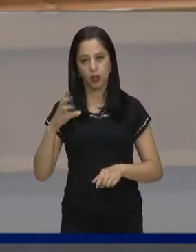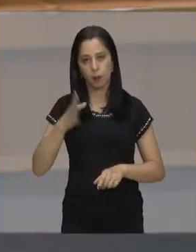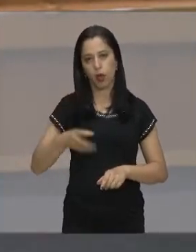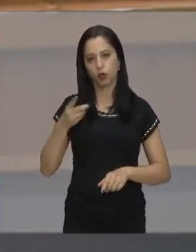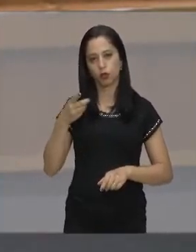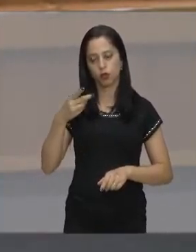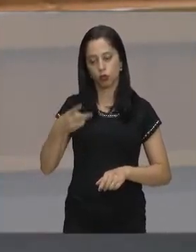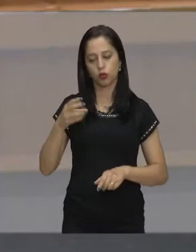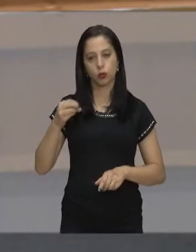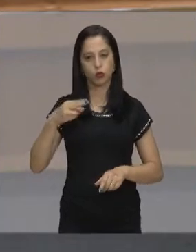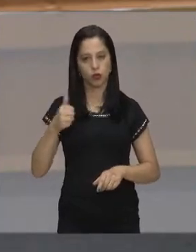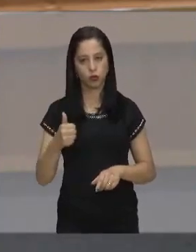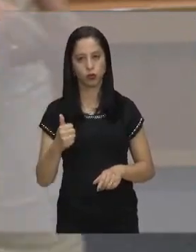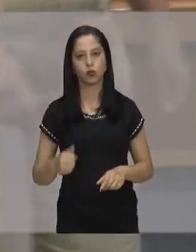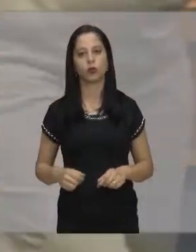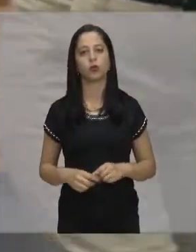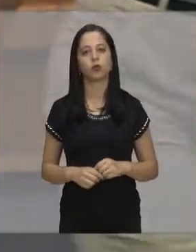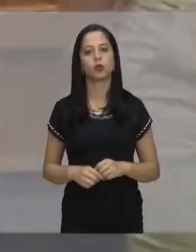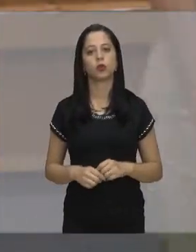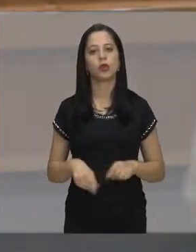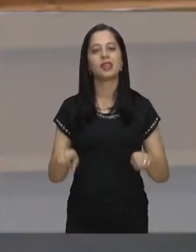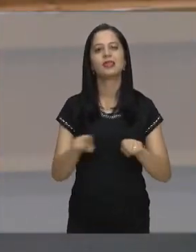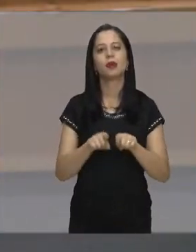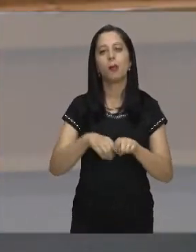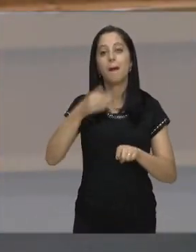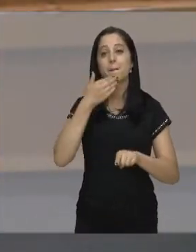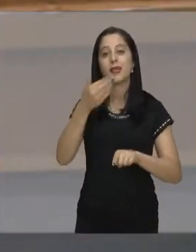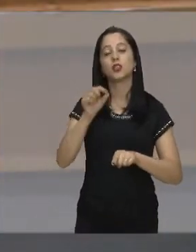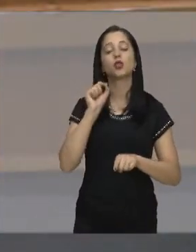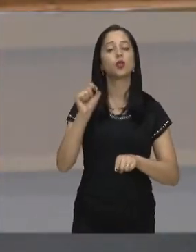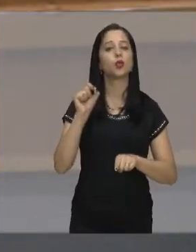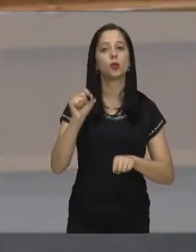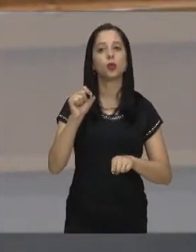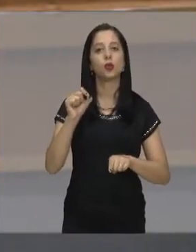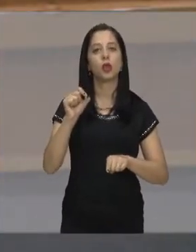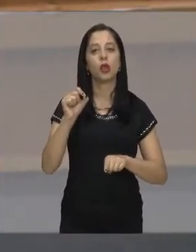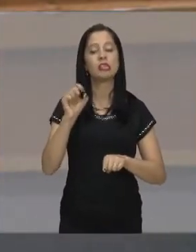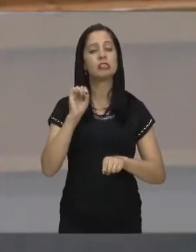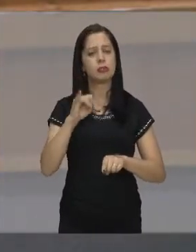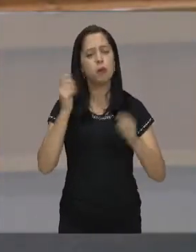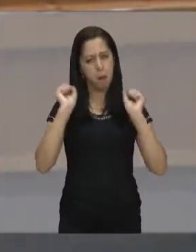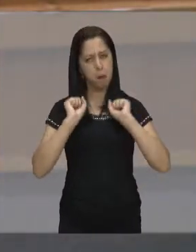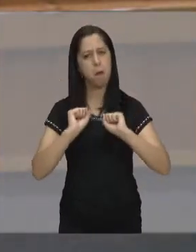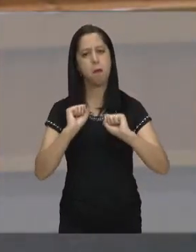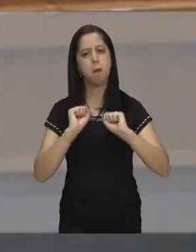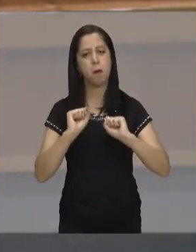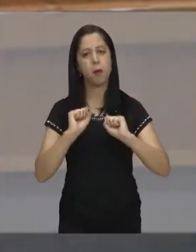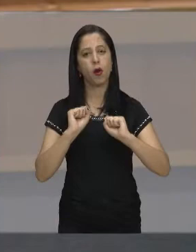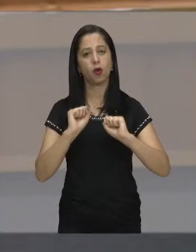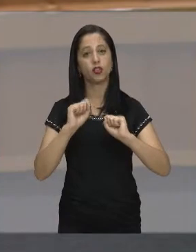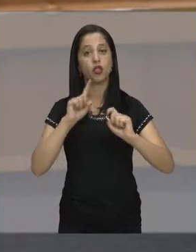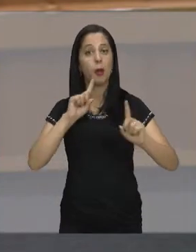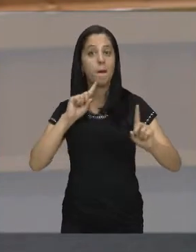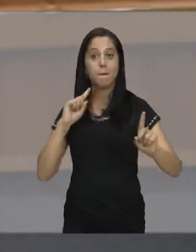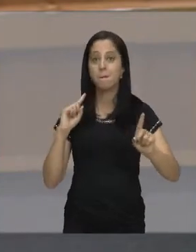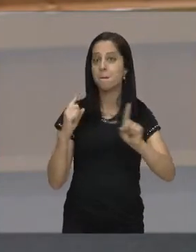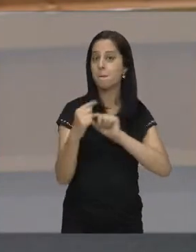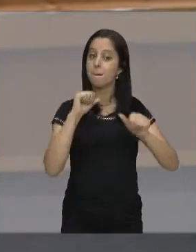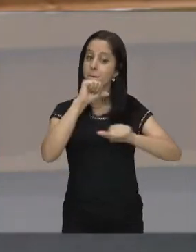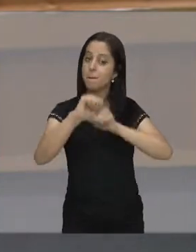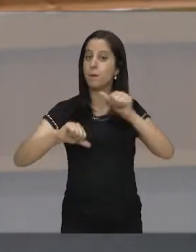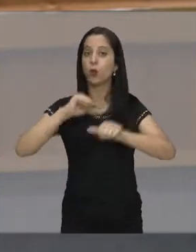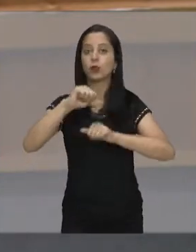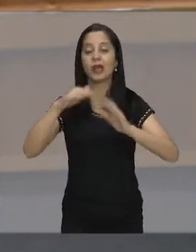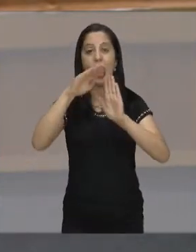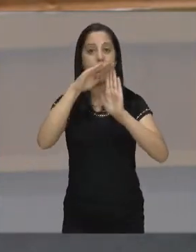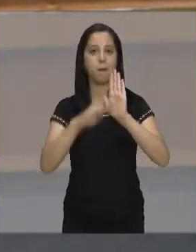13100/2021. Senhor presidente, quero pedir também a Vossa Excelência a possibilidade de fazermos a inversão de pauta na votação dos